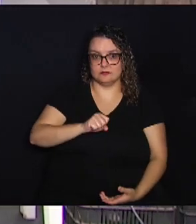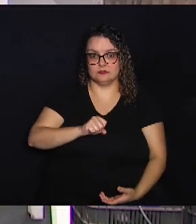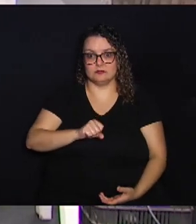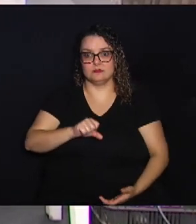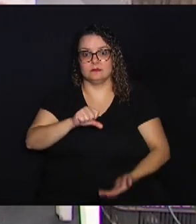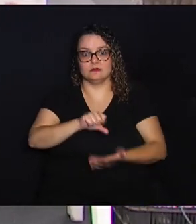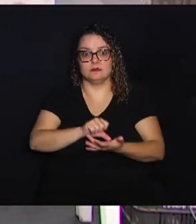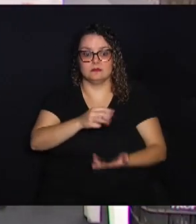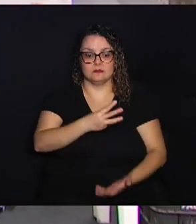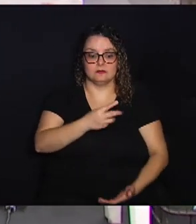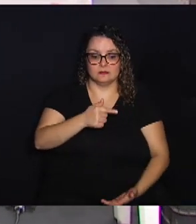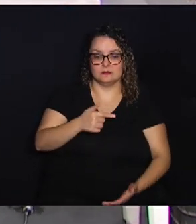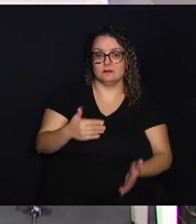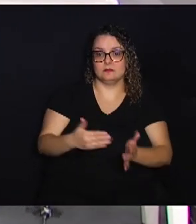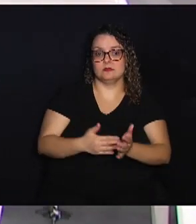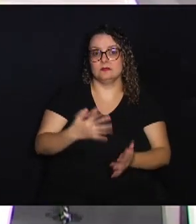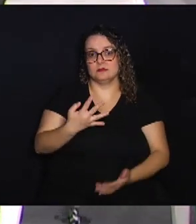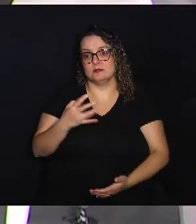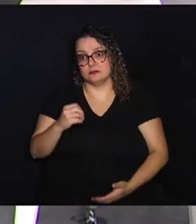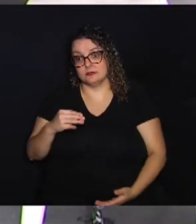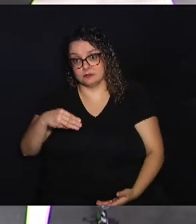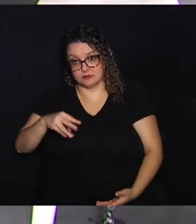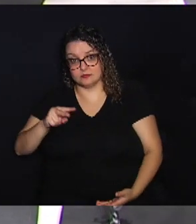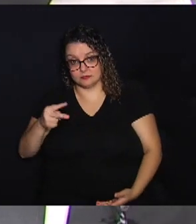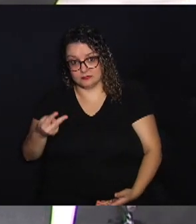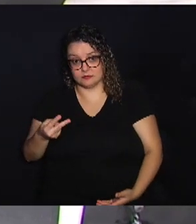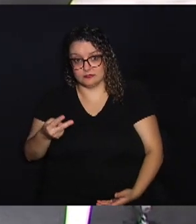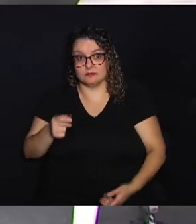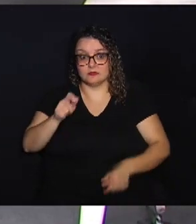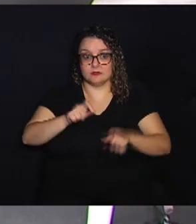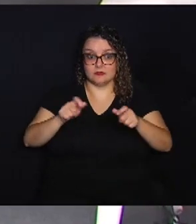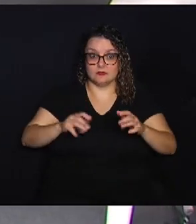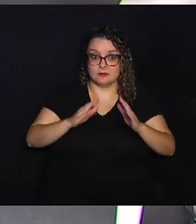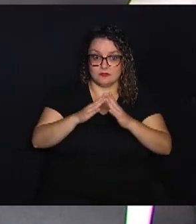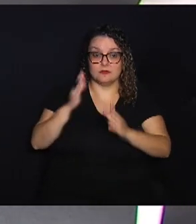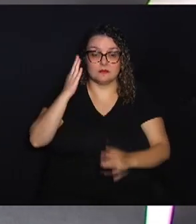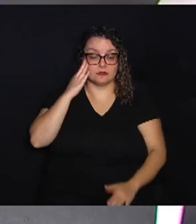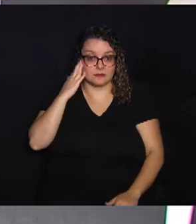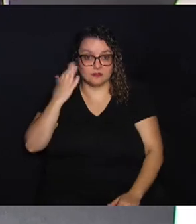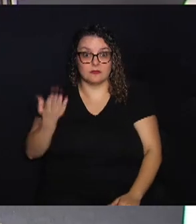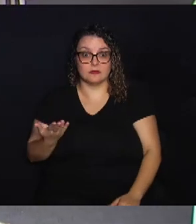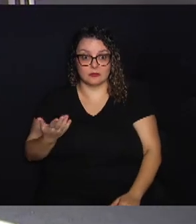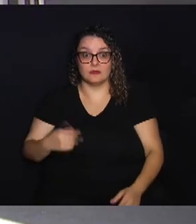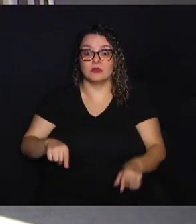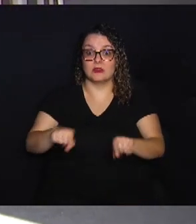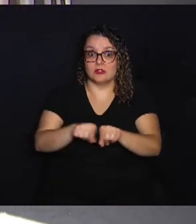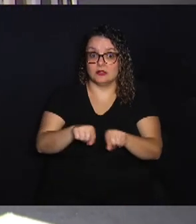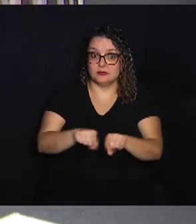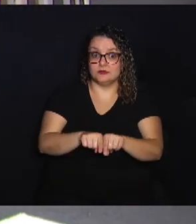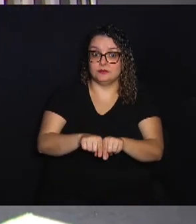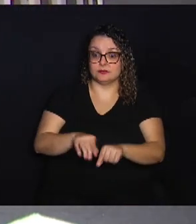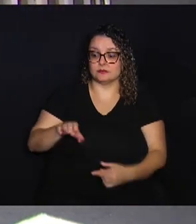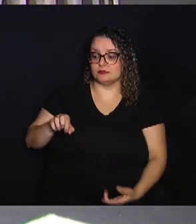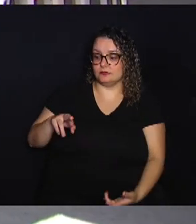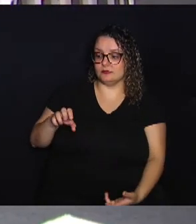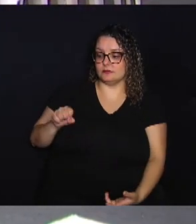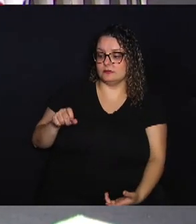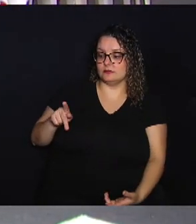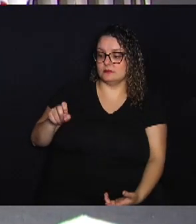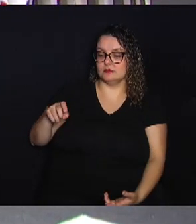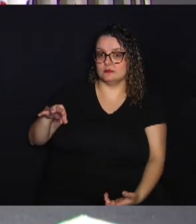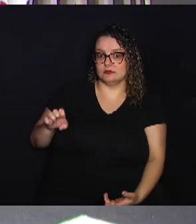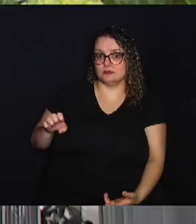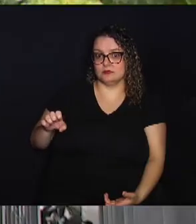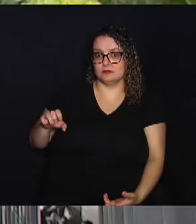37 a 40 metros quadrados, para o pessoal em casa ficar bem informado. Também Cores do Poente, da cidade